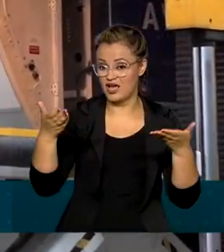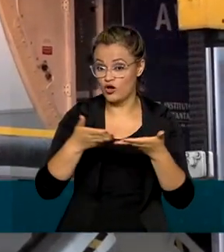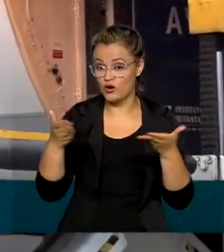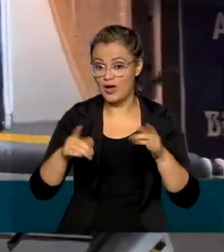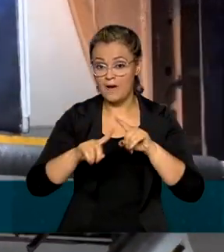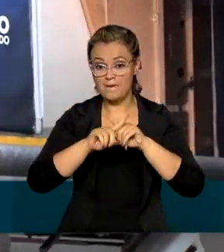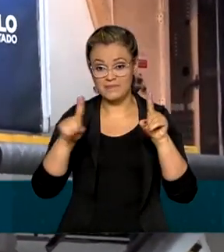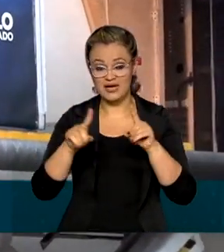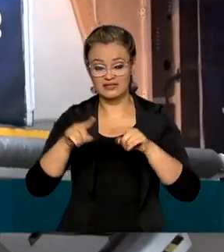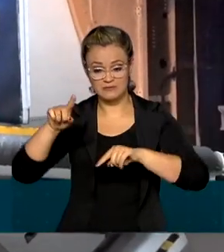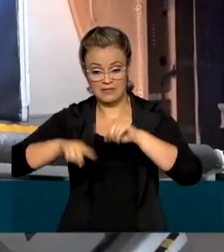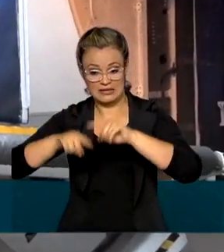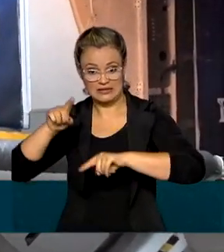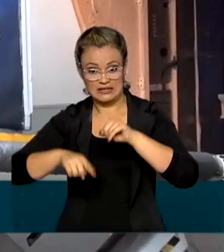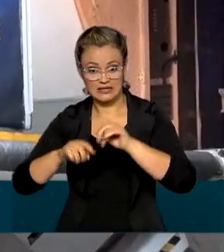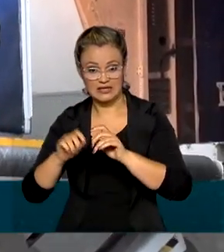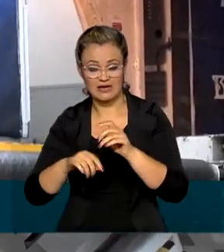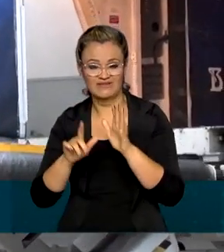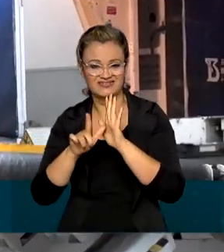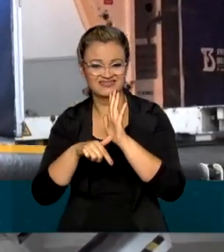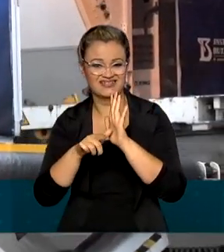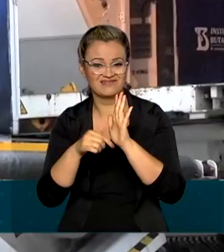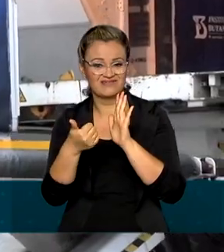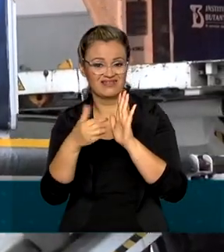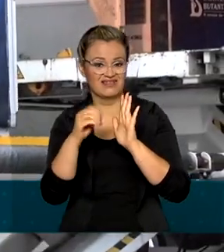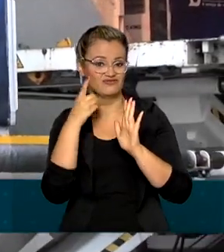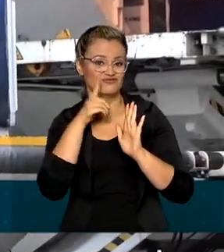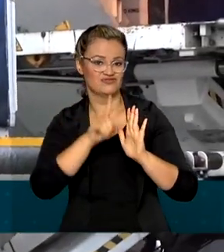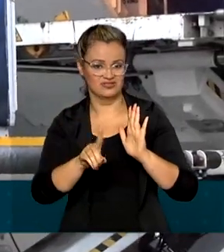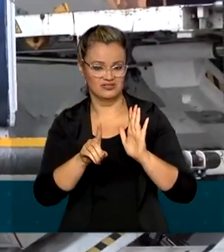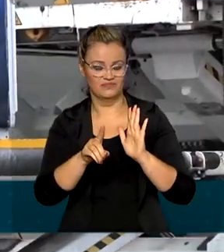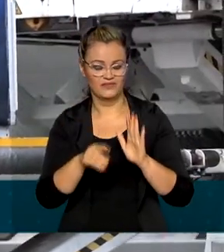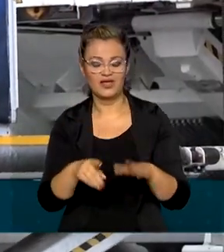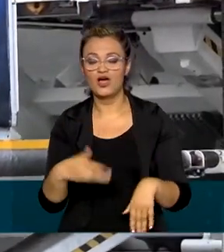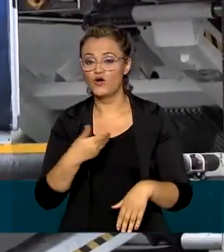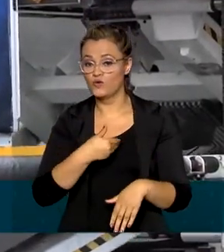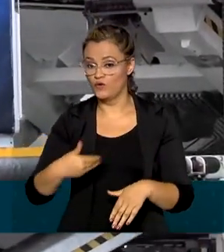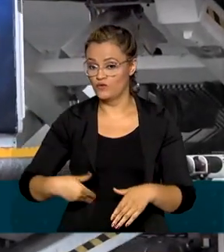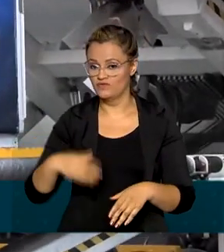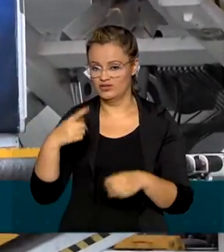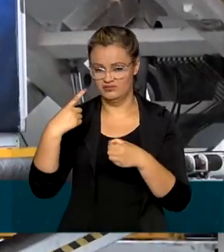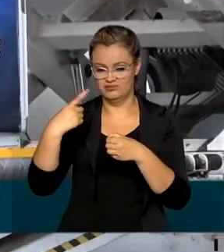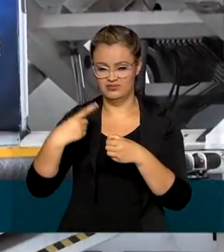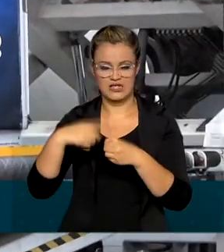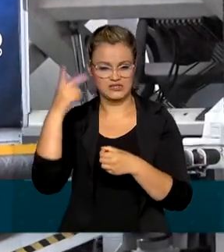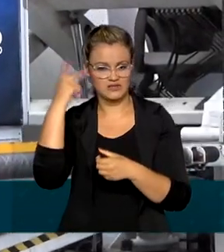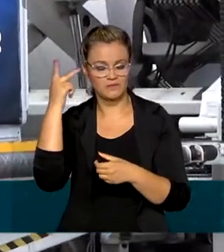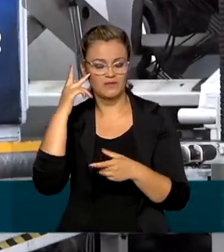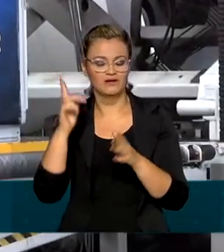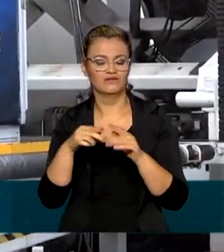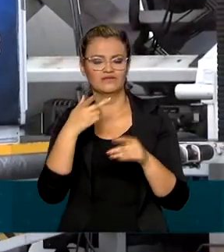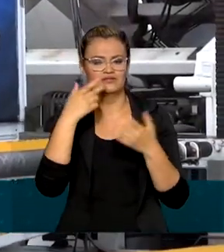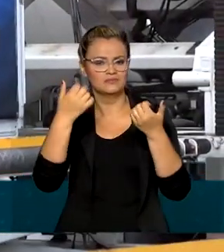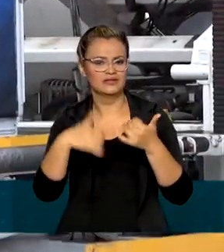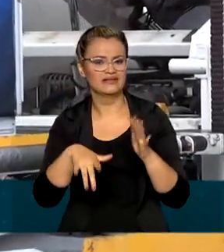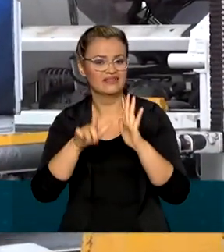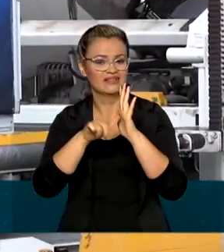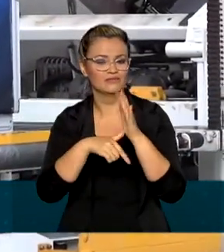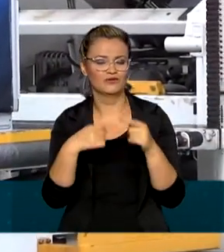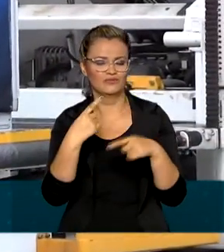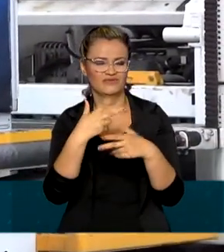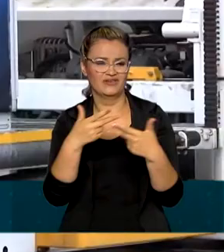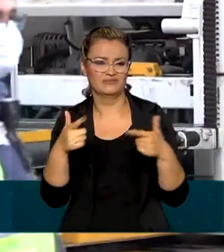mas a chegada dos insumos atrasou em 10 dias. Segundo o governo de São Paulo, a demora foi devido a problemas